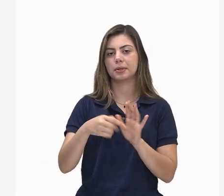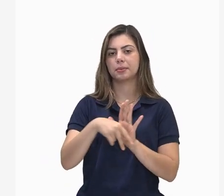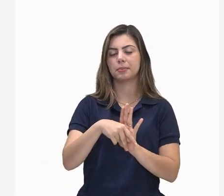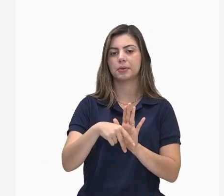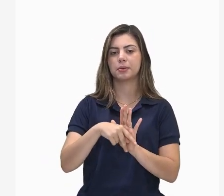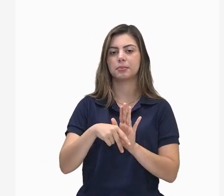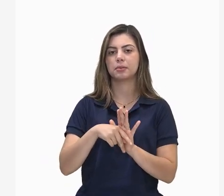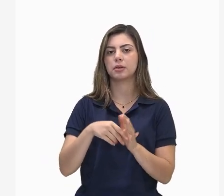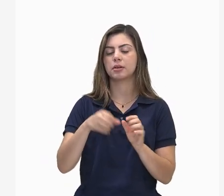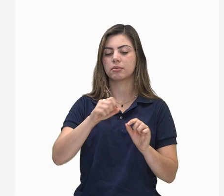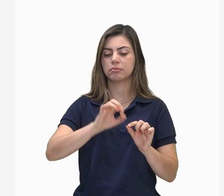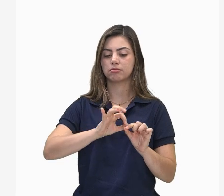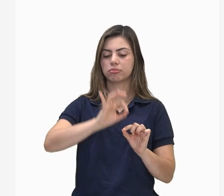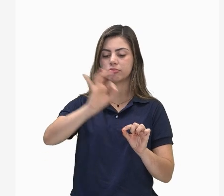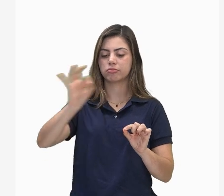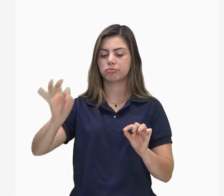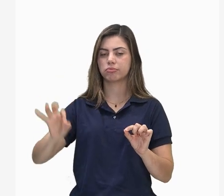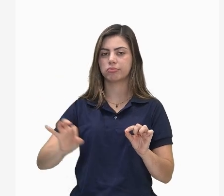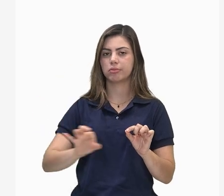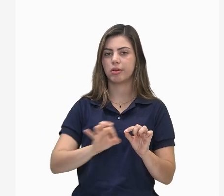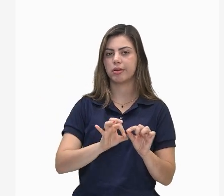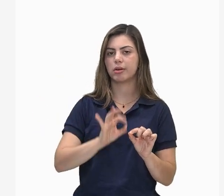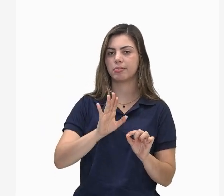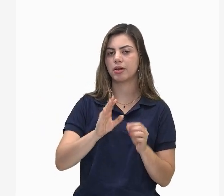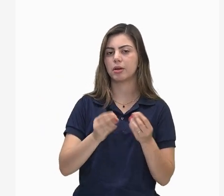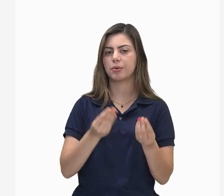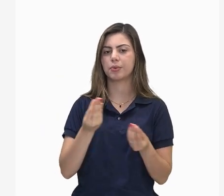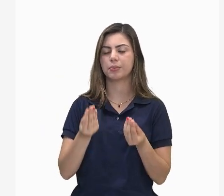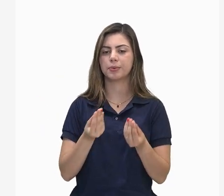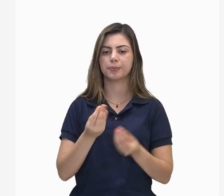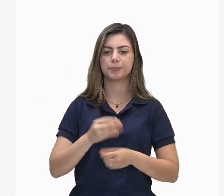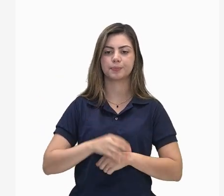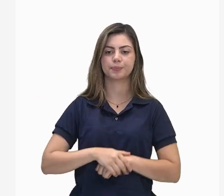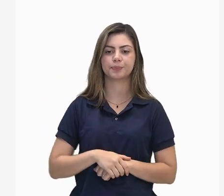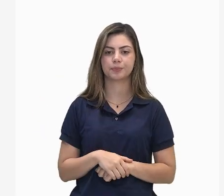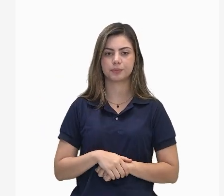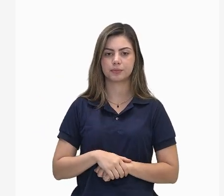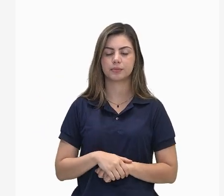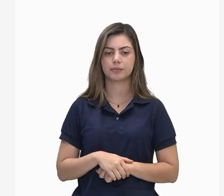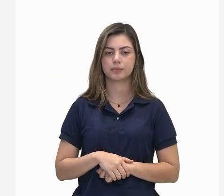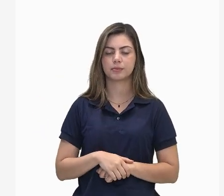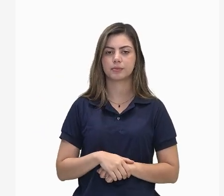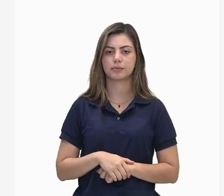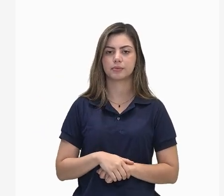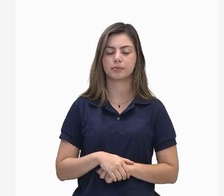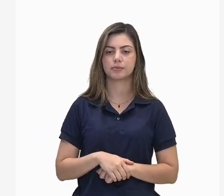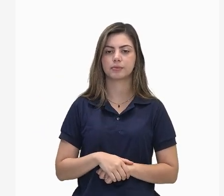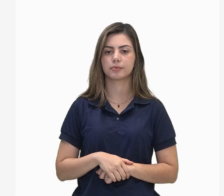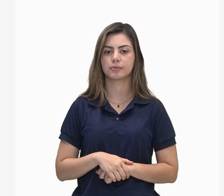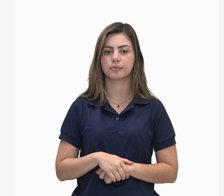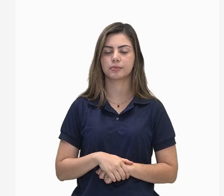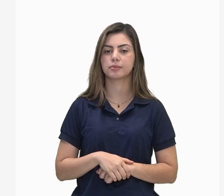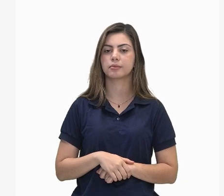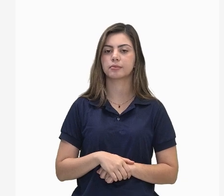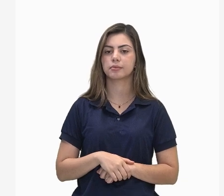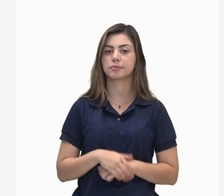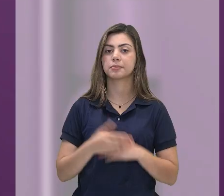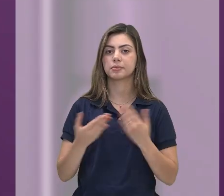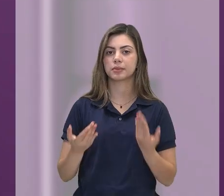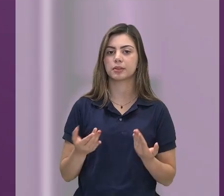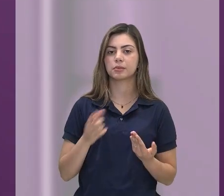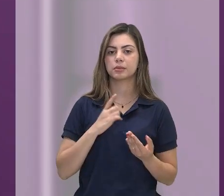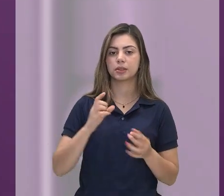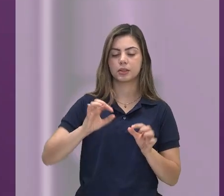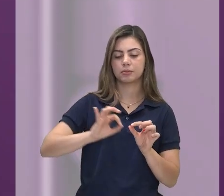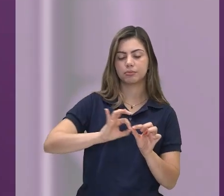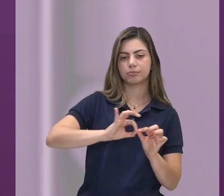esta região. Então, nós vamos ter aí, neste elemento aí, né, um arco formando a partir do